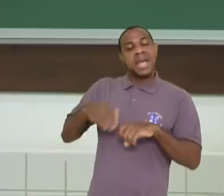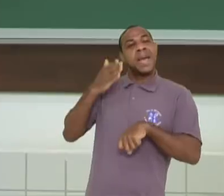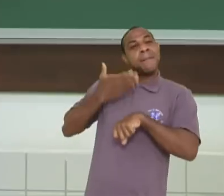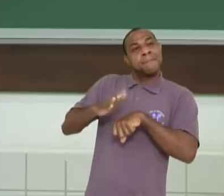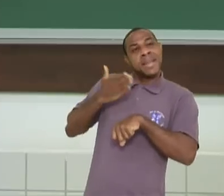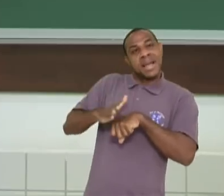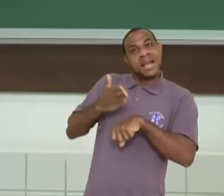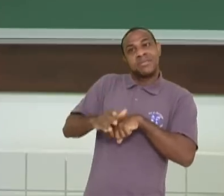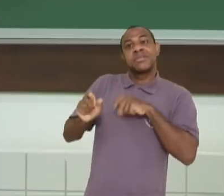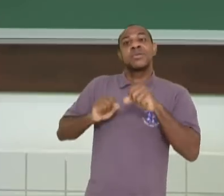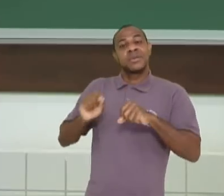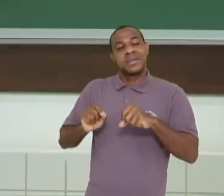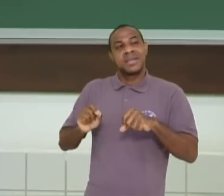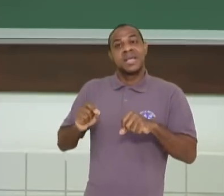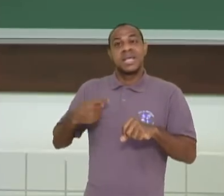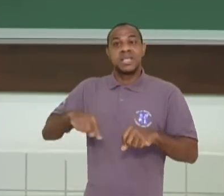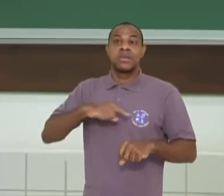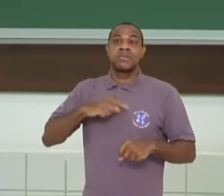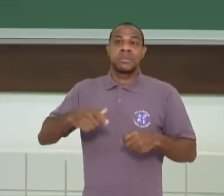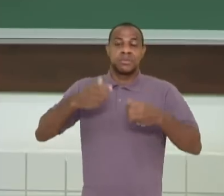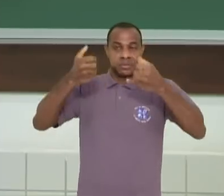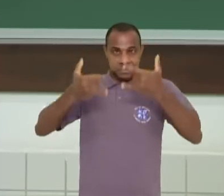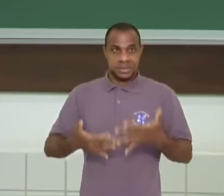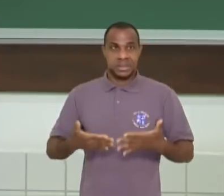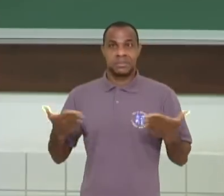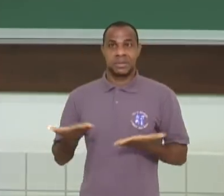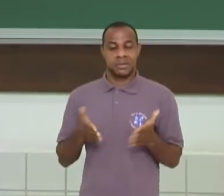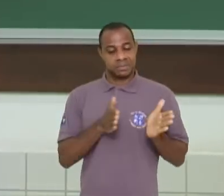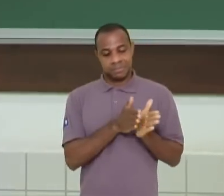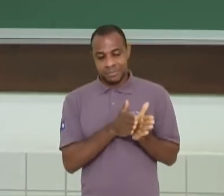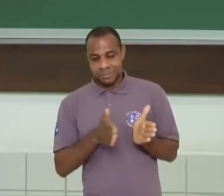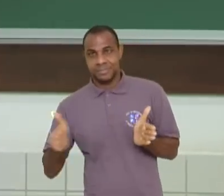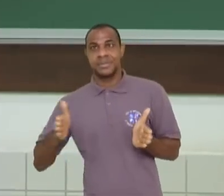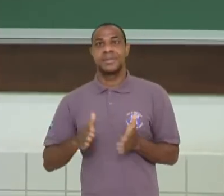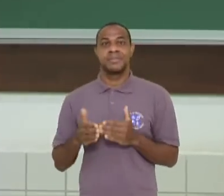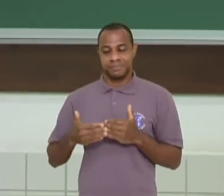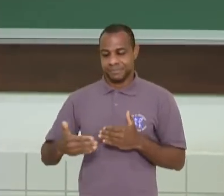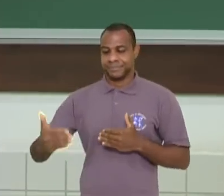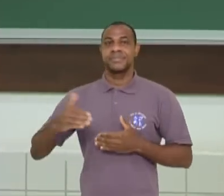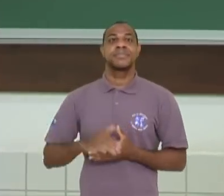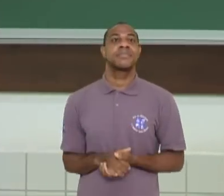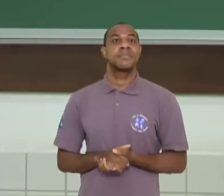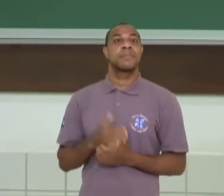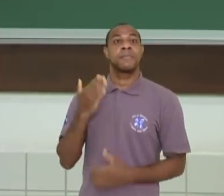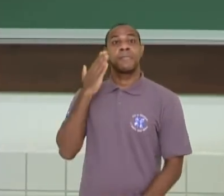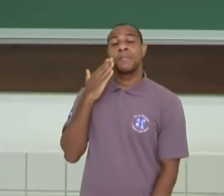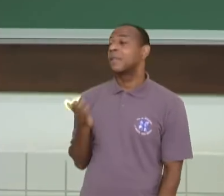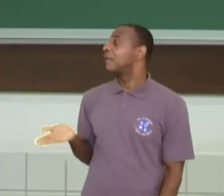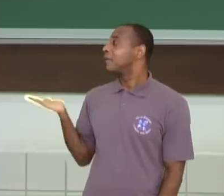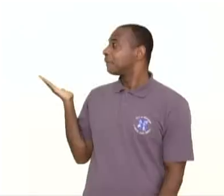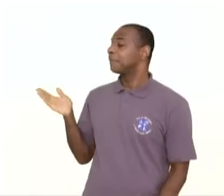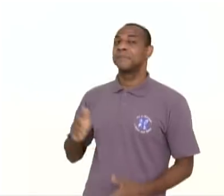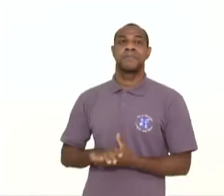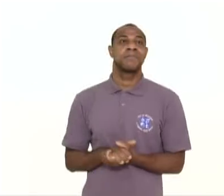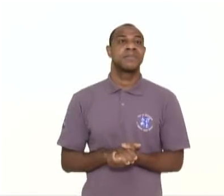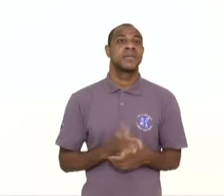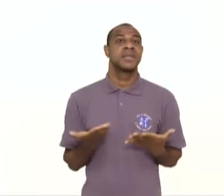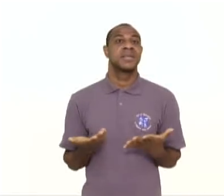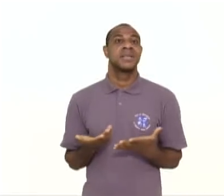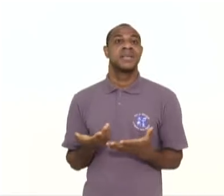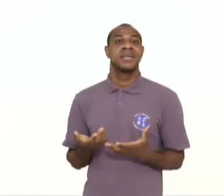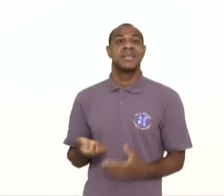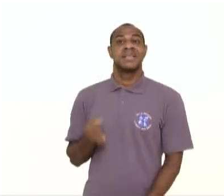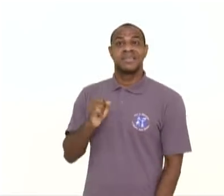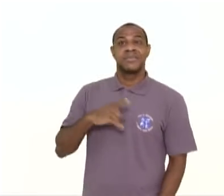das atividades que nós estamos trabalhando nesse trimestre, né? Fica bem fácil também, né? Então, a imitação, o quanto